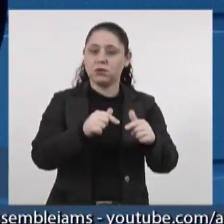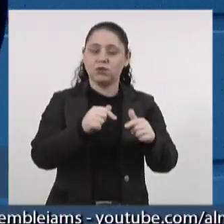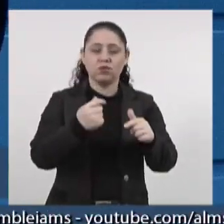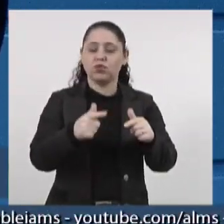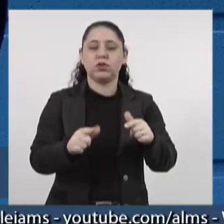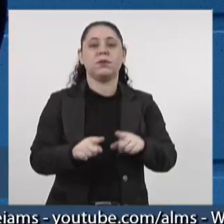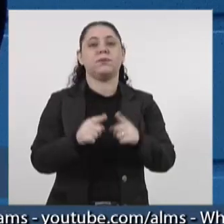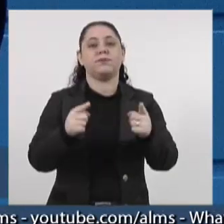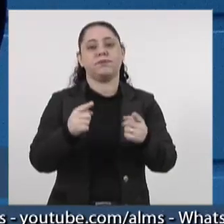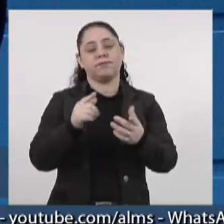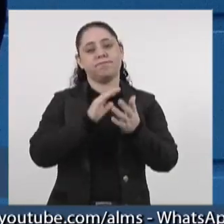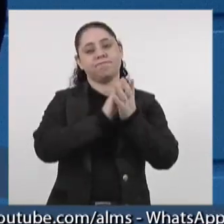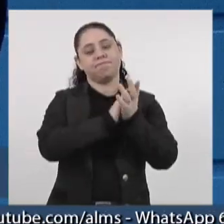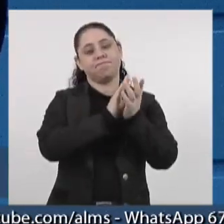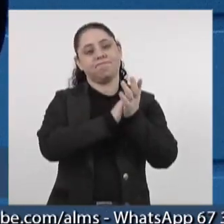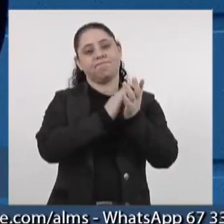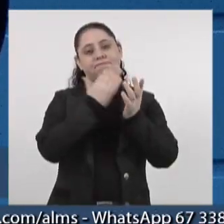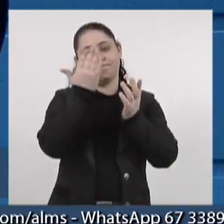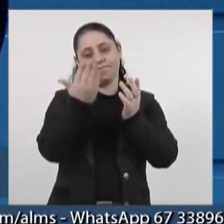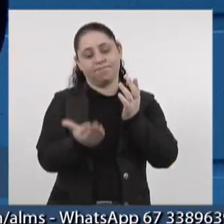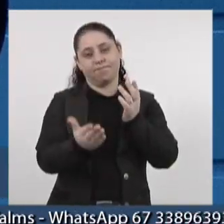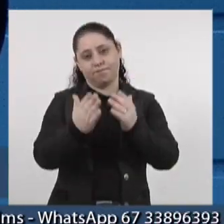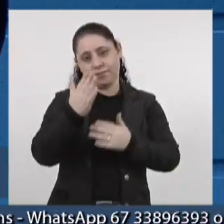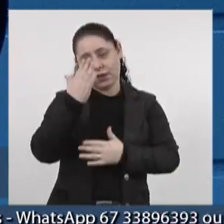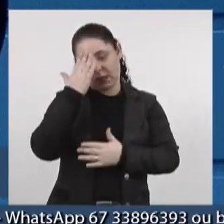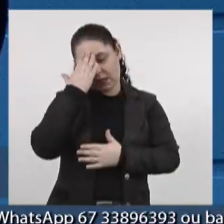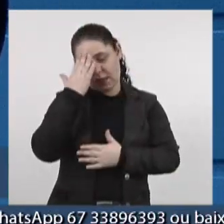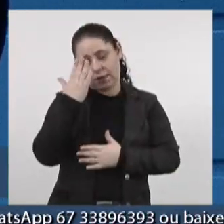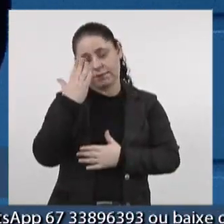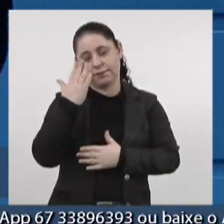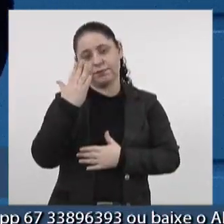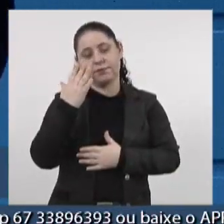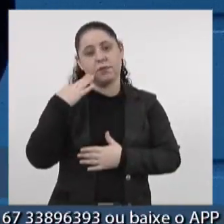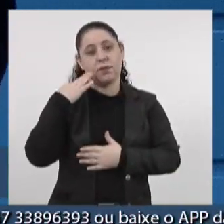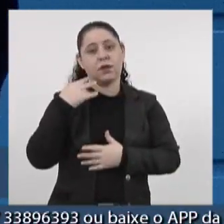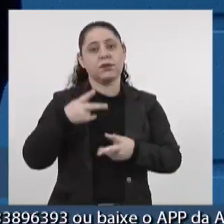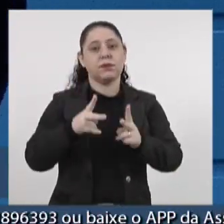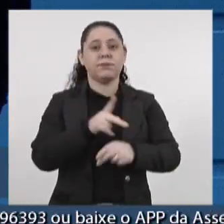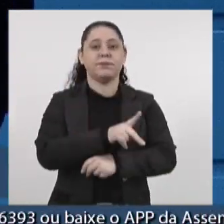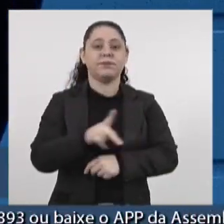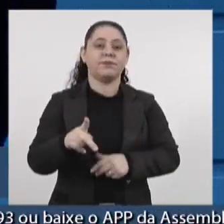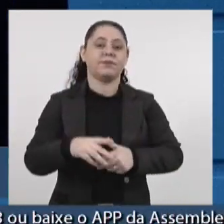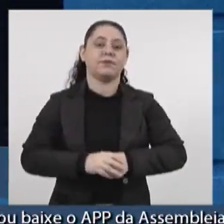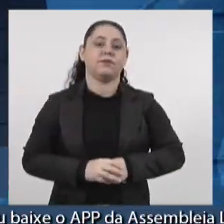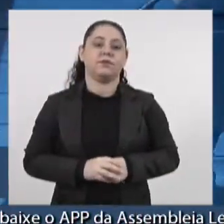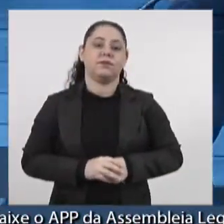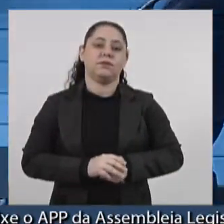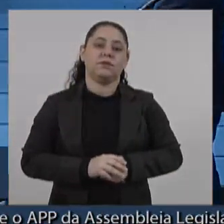parabéns a esses verdadeiros heróis e conte sempre comigo. É só, senhor presidente.